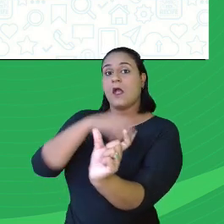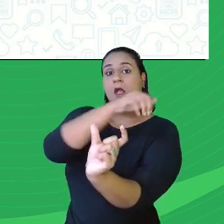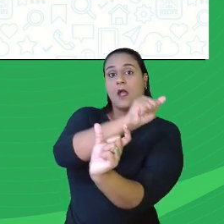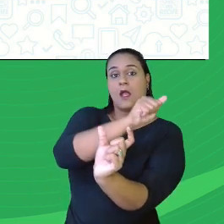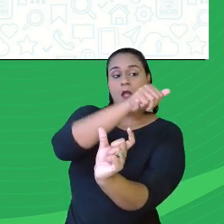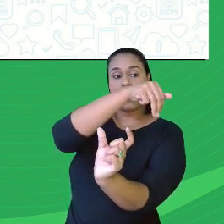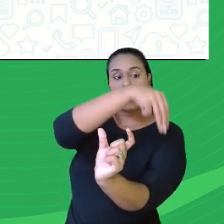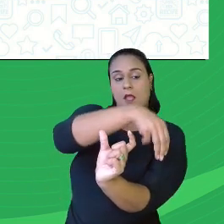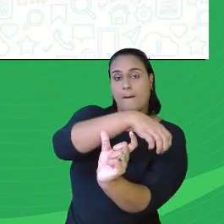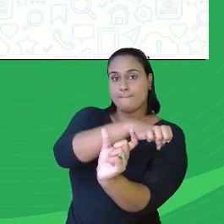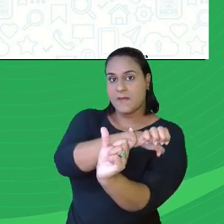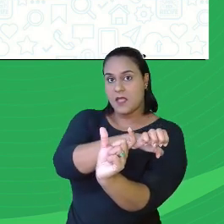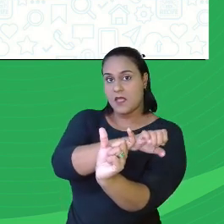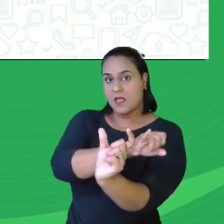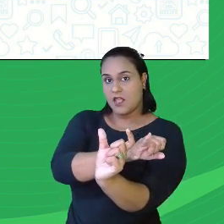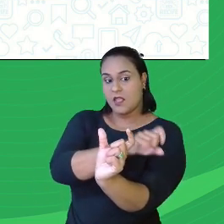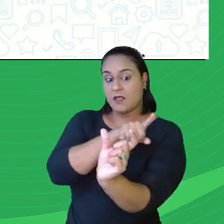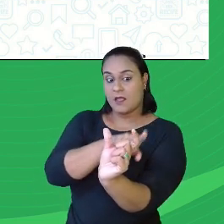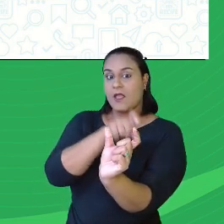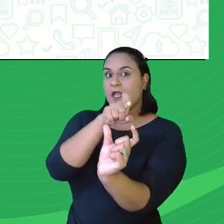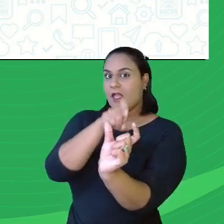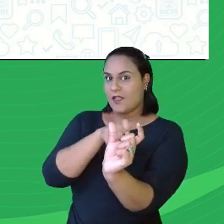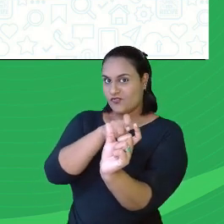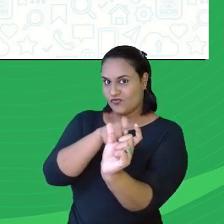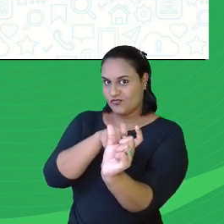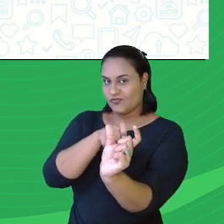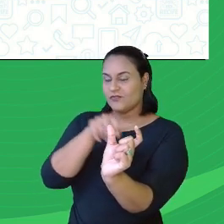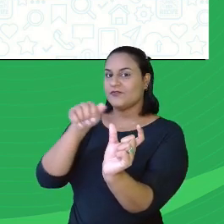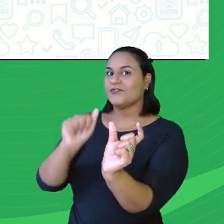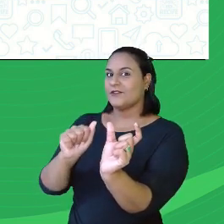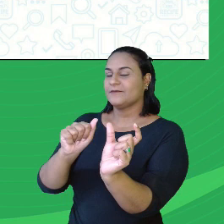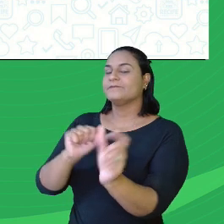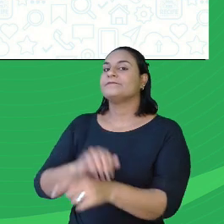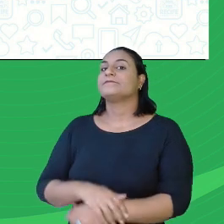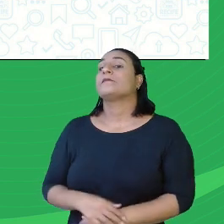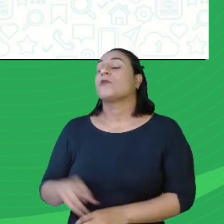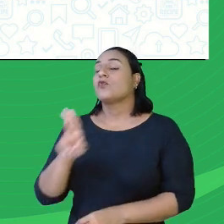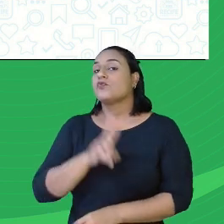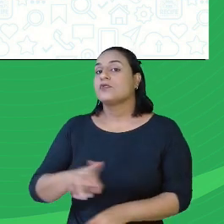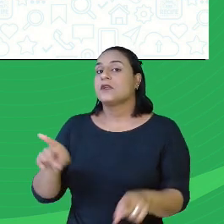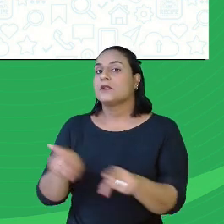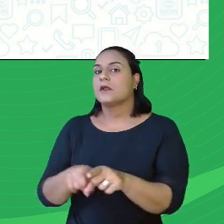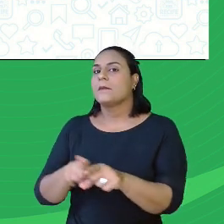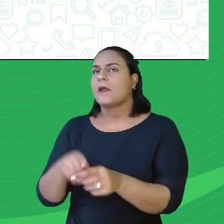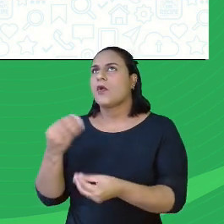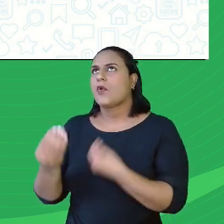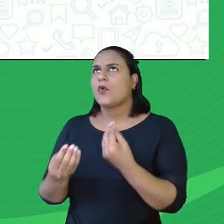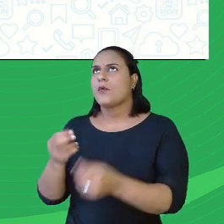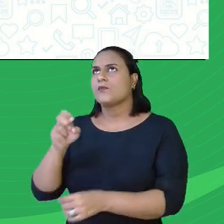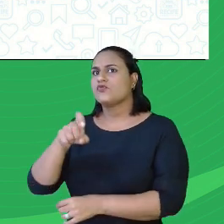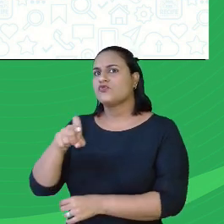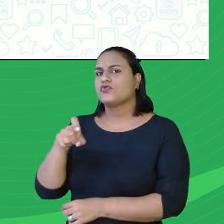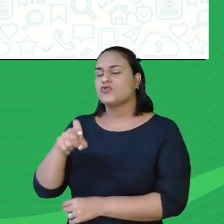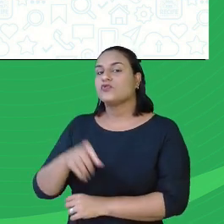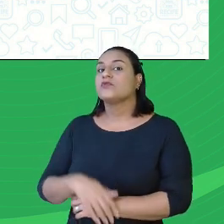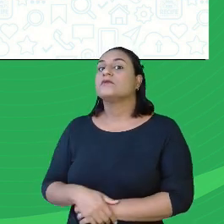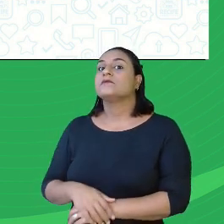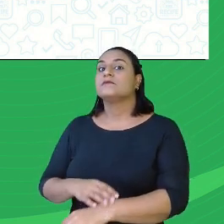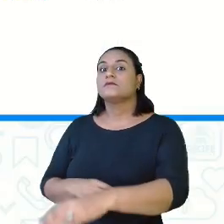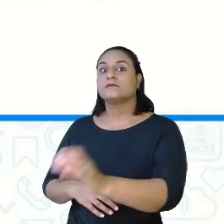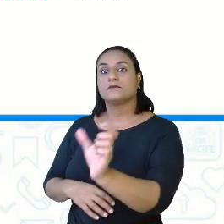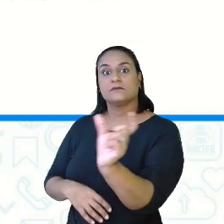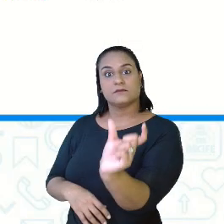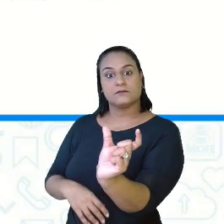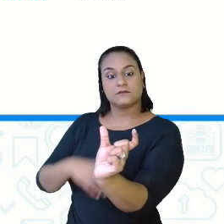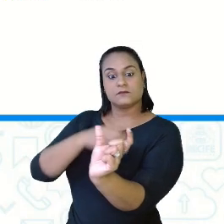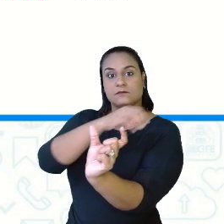tem ditongo. Então, após o ditongo, eu vou usar o X. Eu vou usar também o X nas palavras iniciadas com